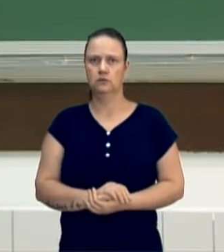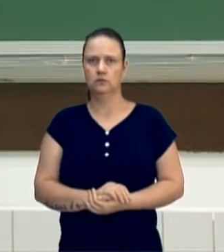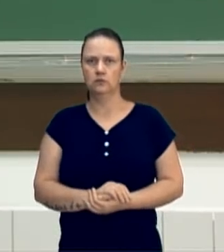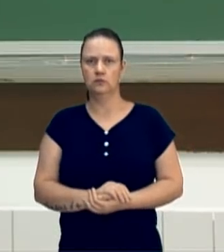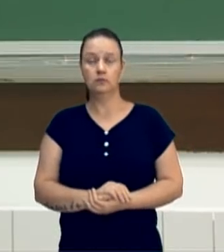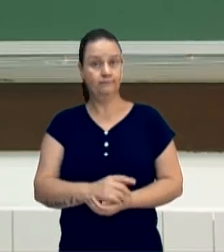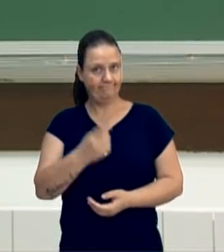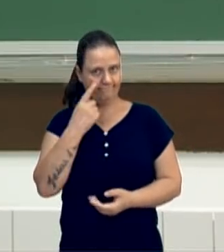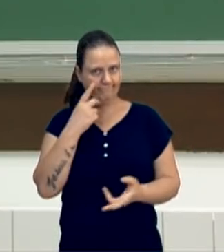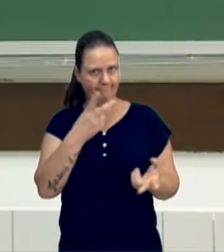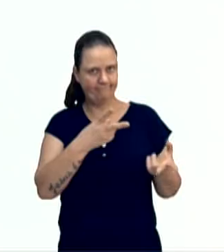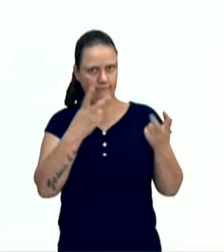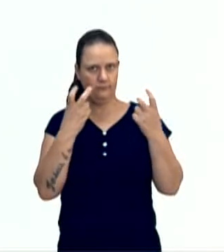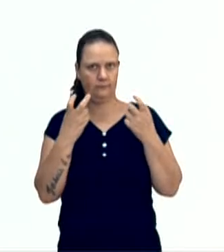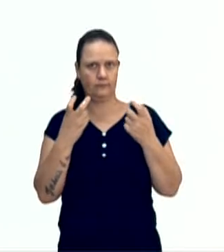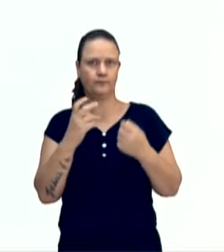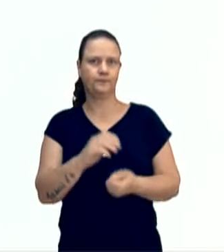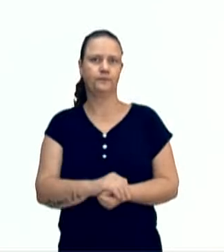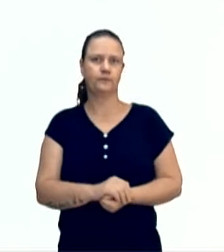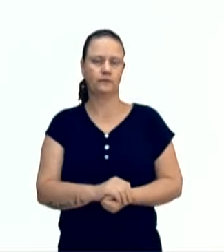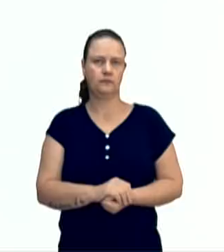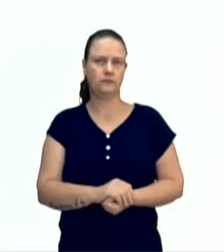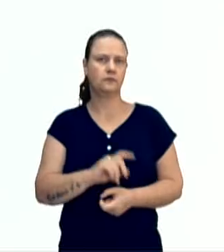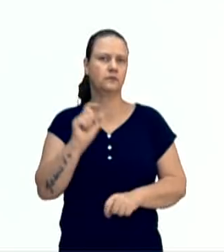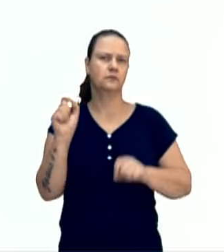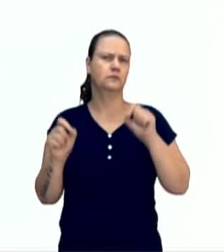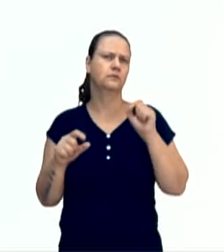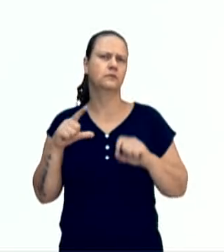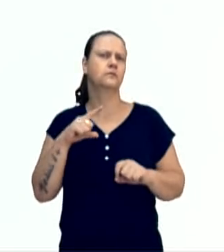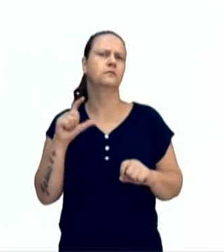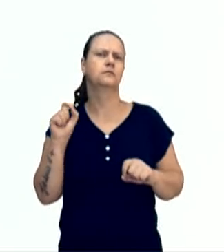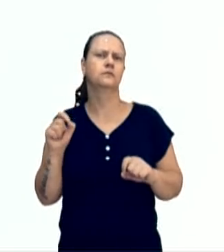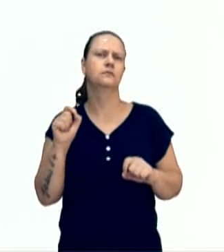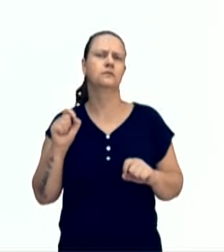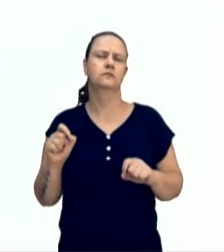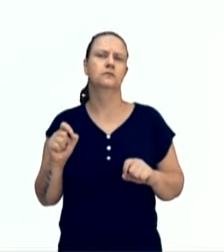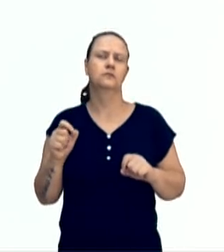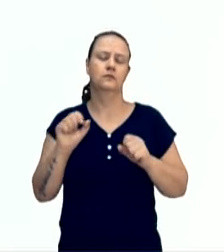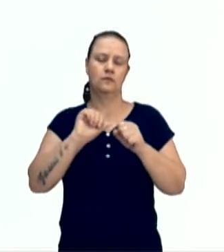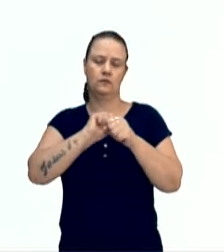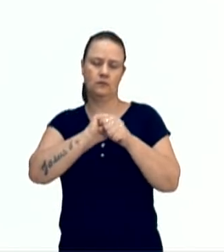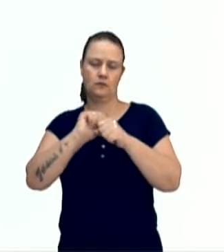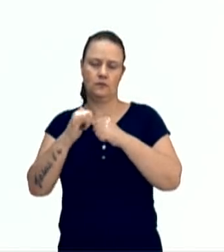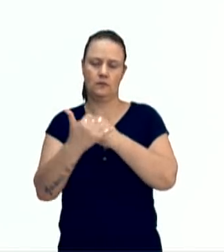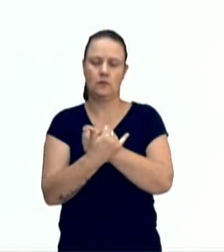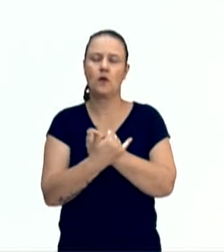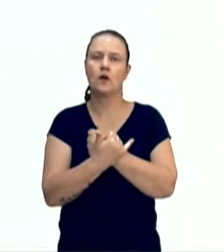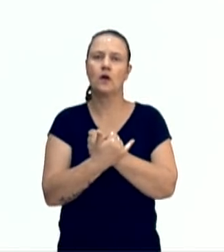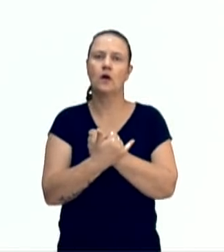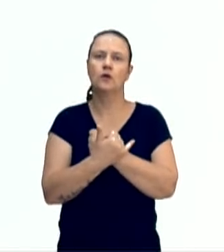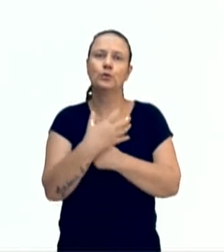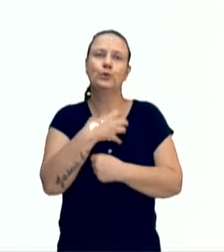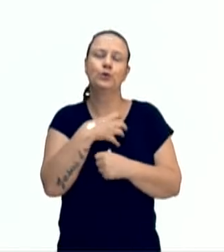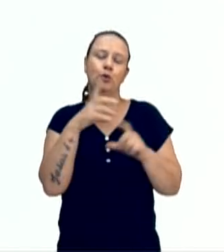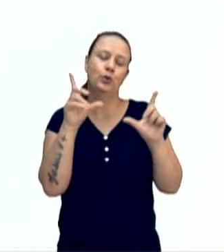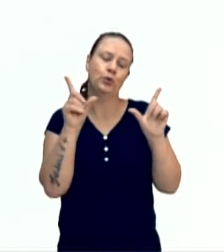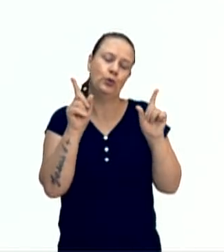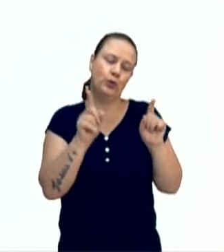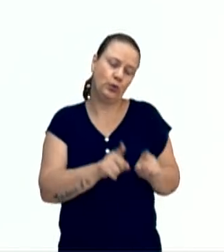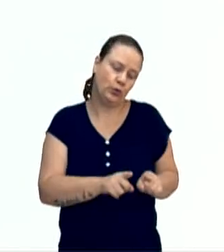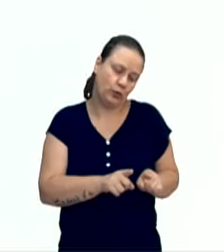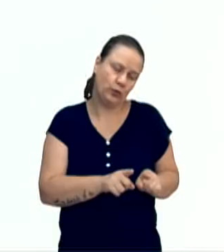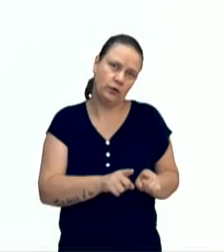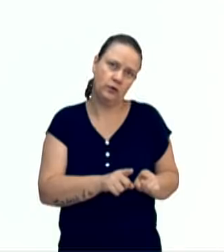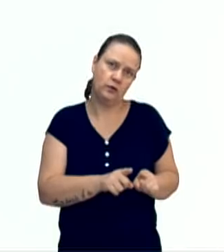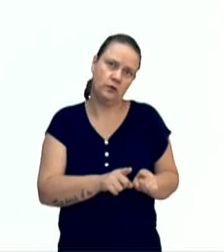Olha aí. Esse é um caso em que o adjetivo ele está sendo usado na forma diminutiva, mas não para falar